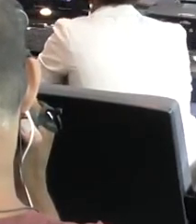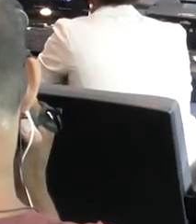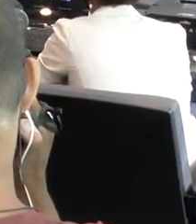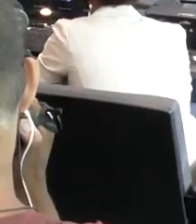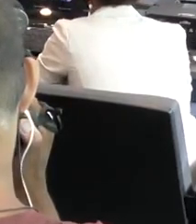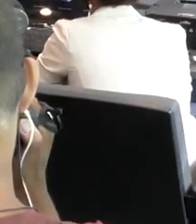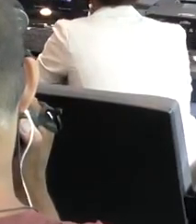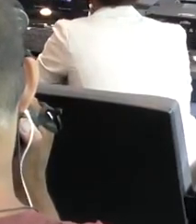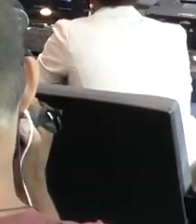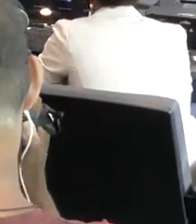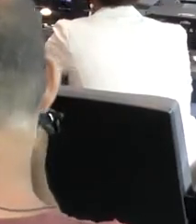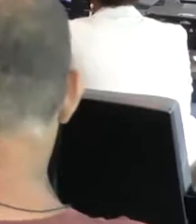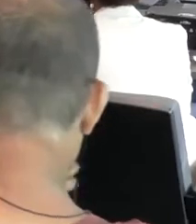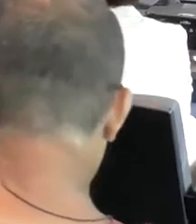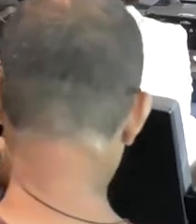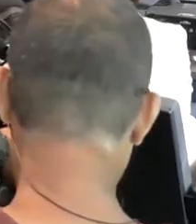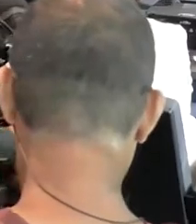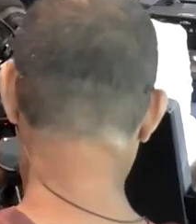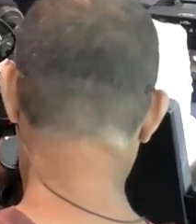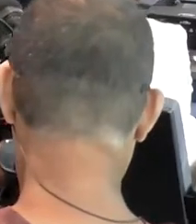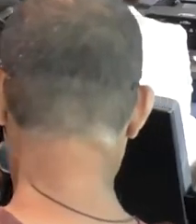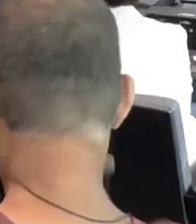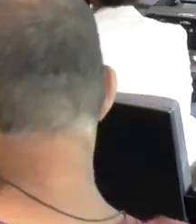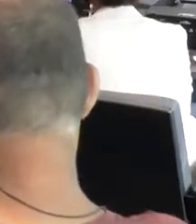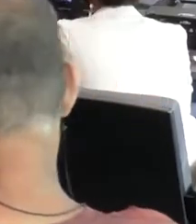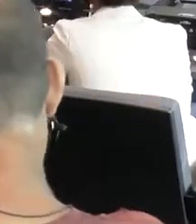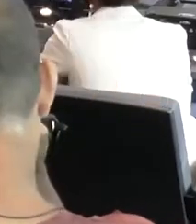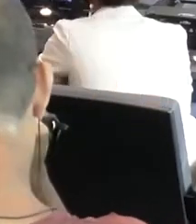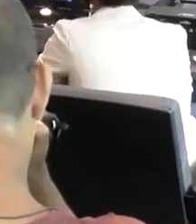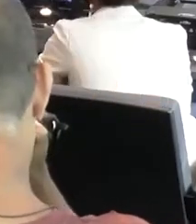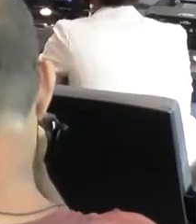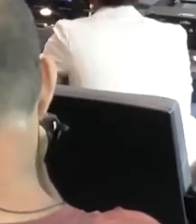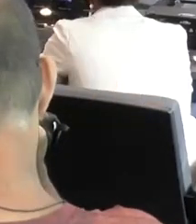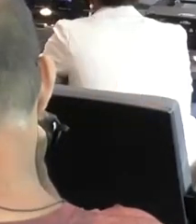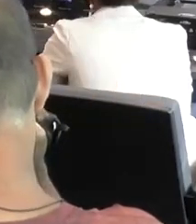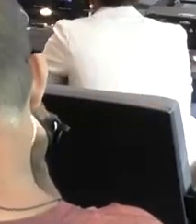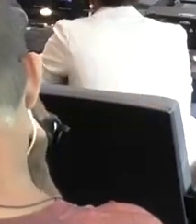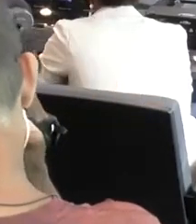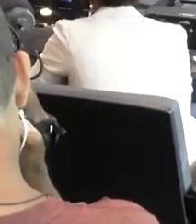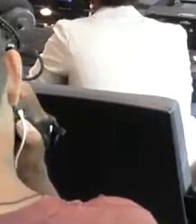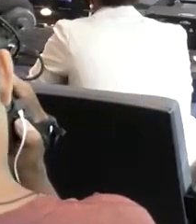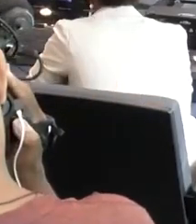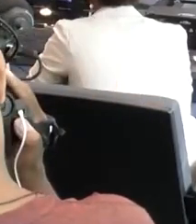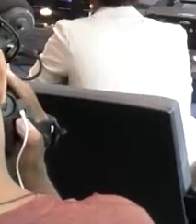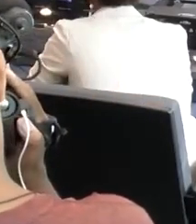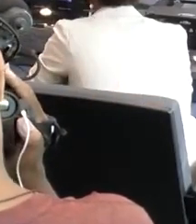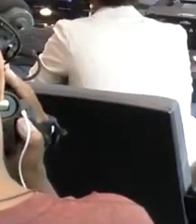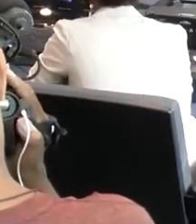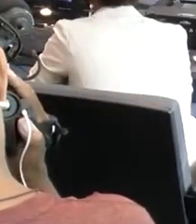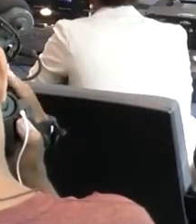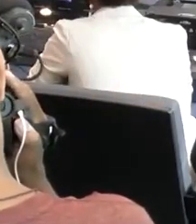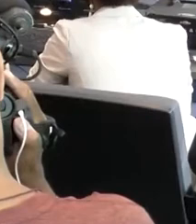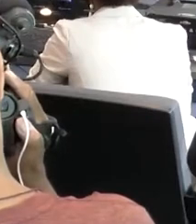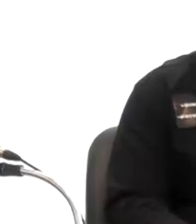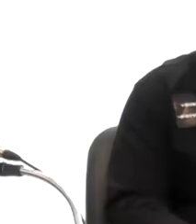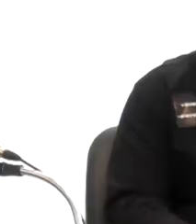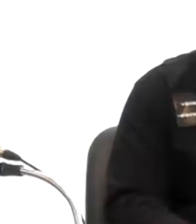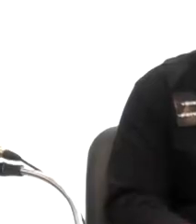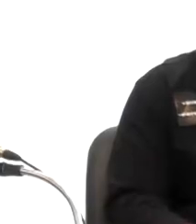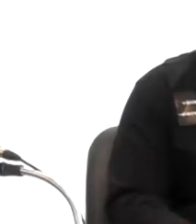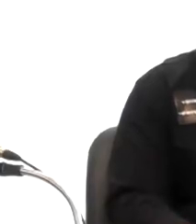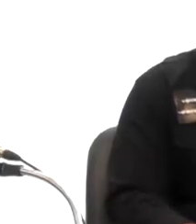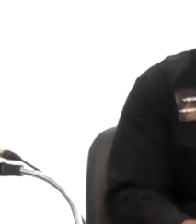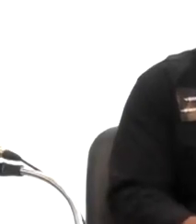a adaptação do nosso colega Álvaro carrielo arranjo do Hino Nacional presidente da Comissão